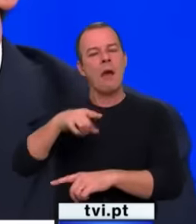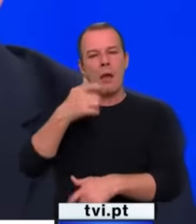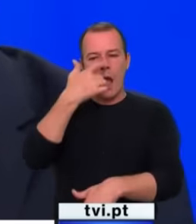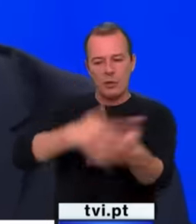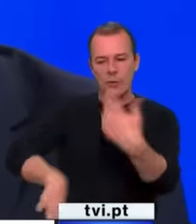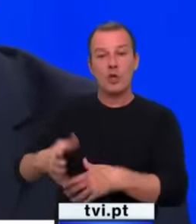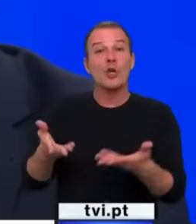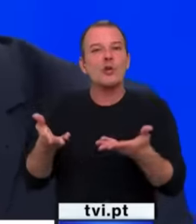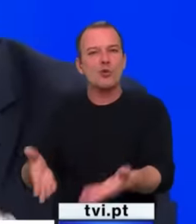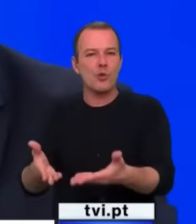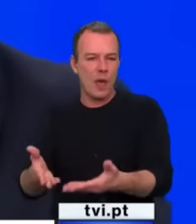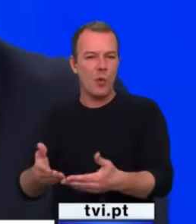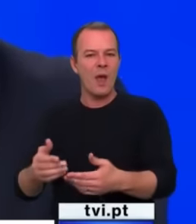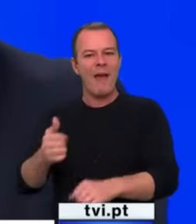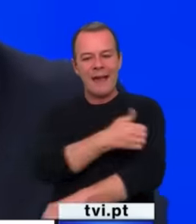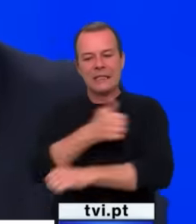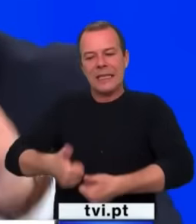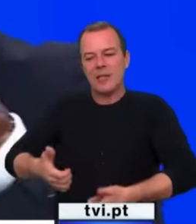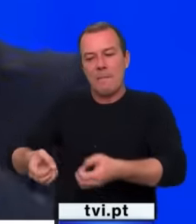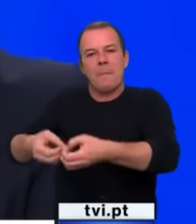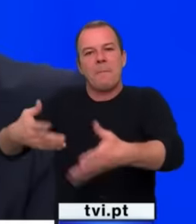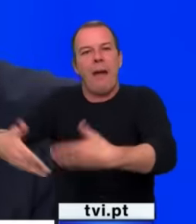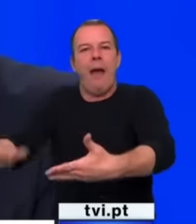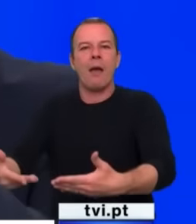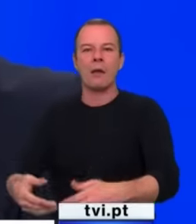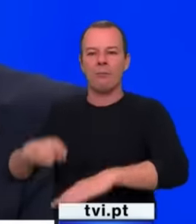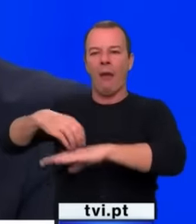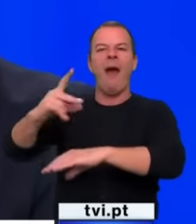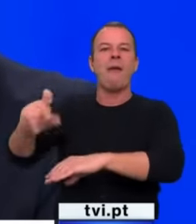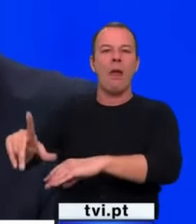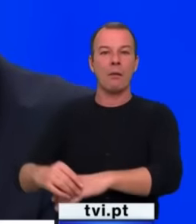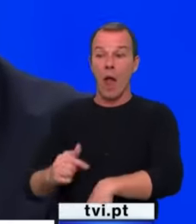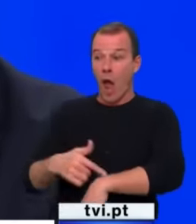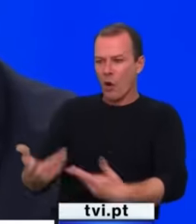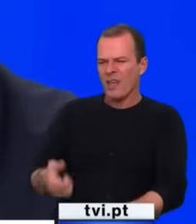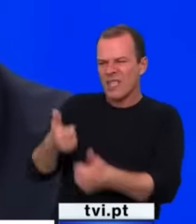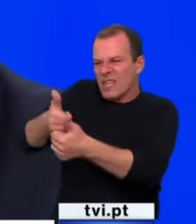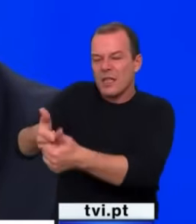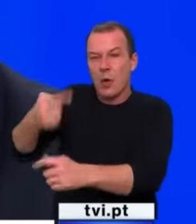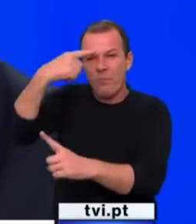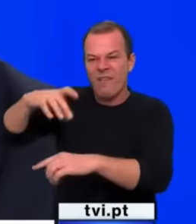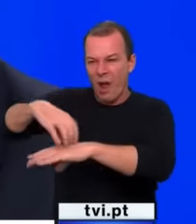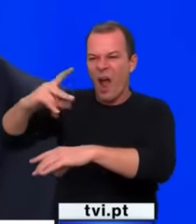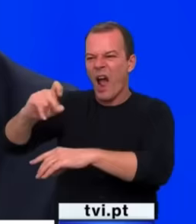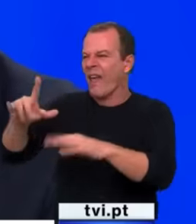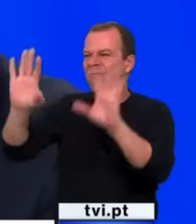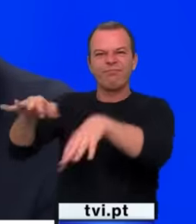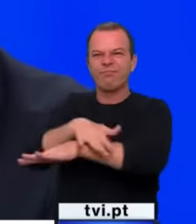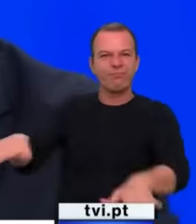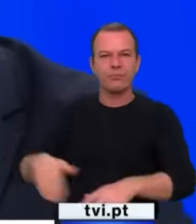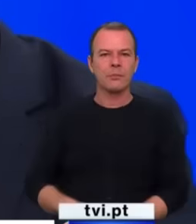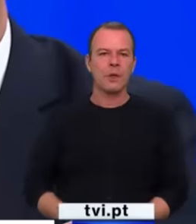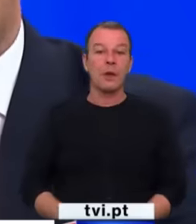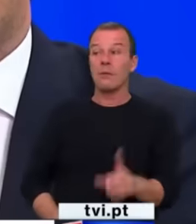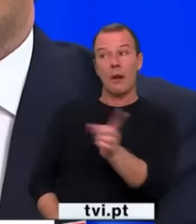cidades, como o alojamento local. Pediram-lhes que fizessem. E agora vão atrás deles para matar o negócio deles. Não é para matar Pedro, o negócio, Pedro Nuno Santos, é para retirar Pedro pressão Santos, sobre a